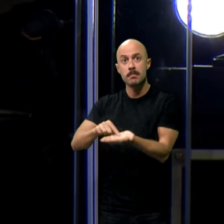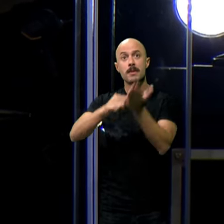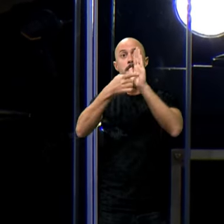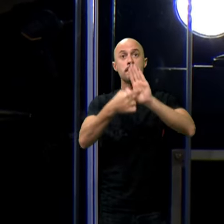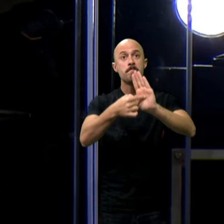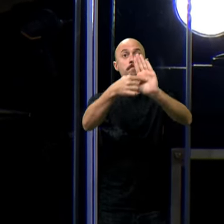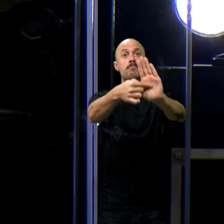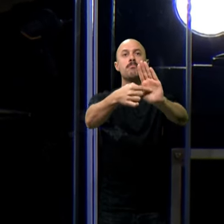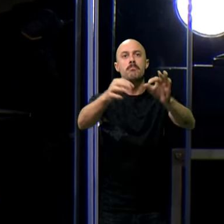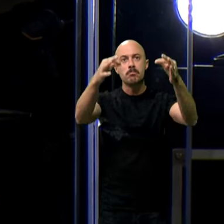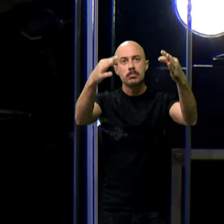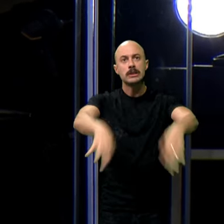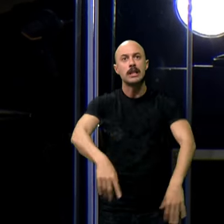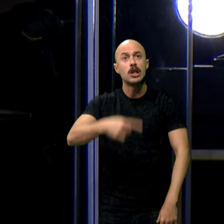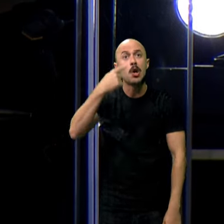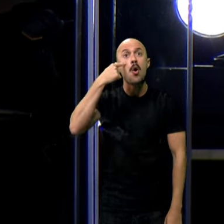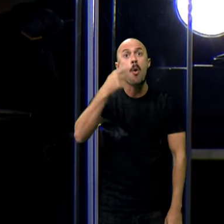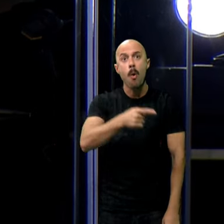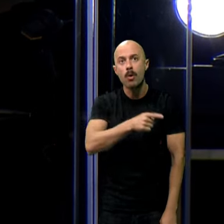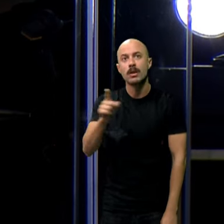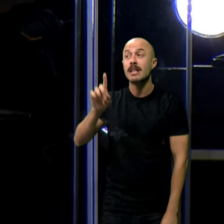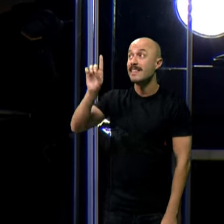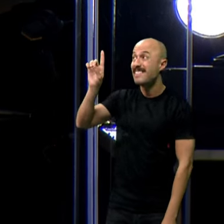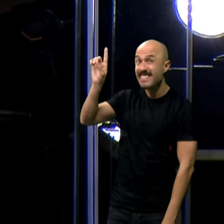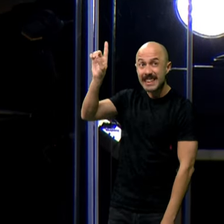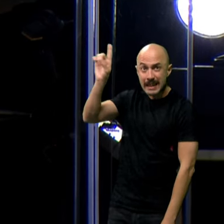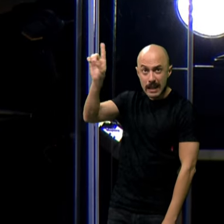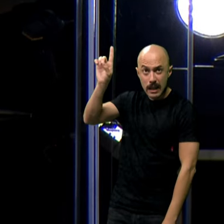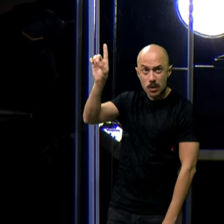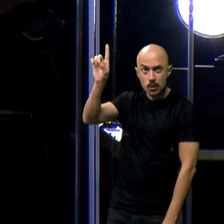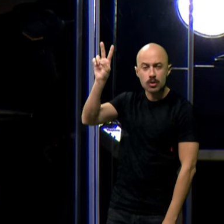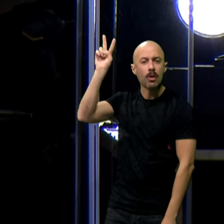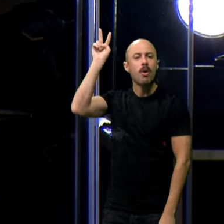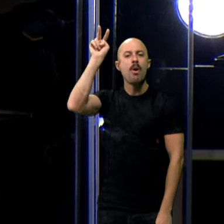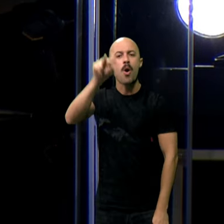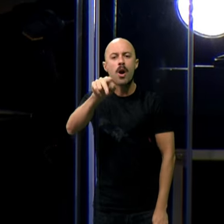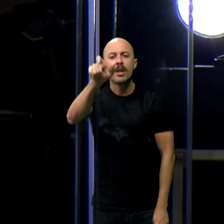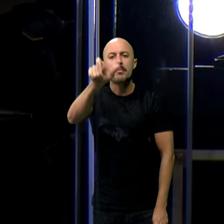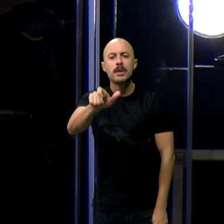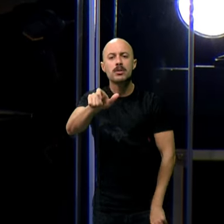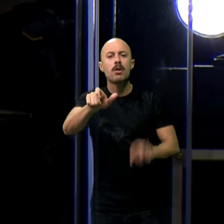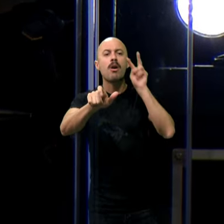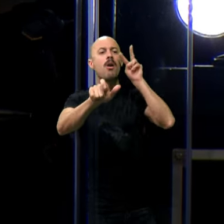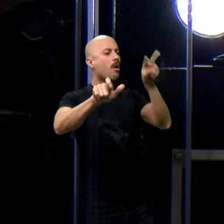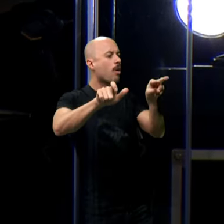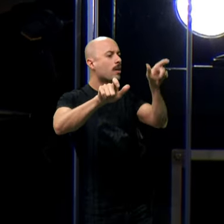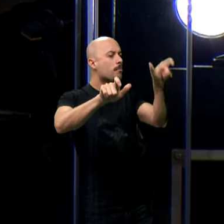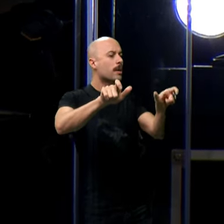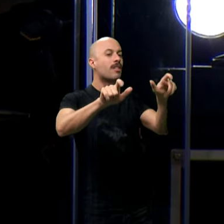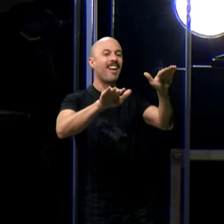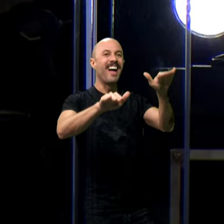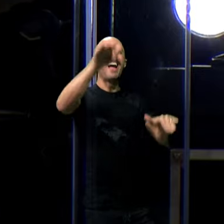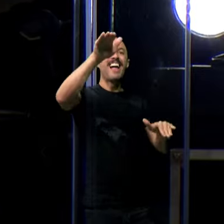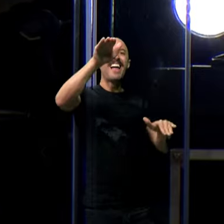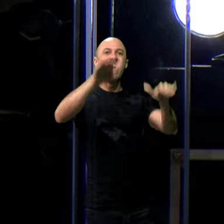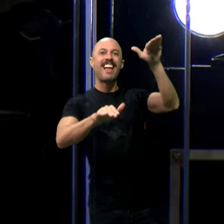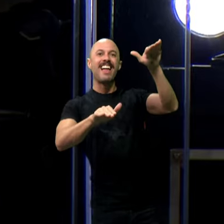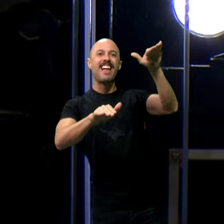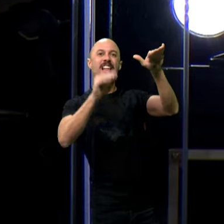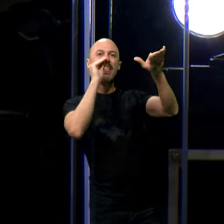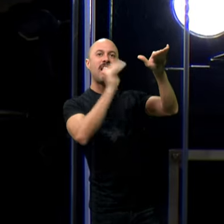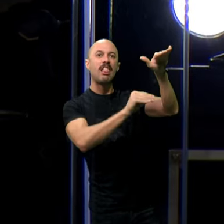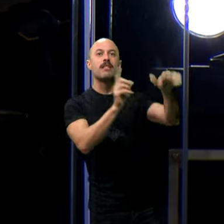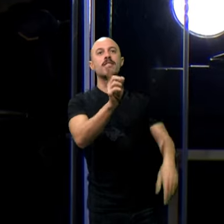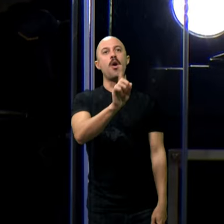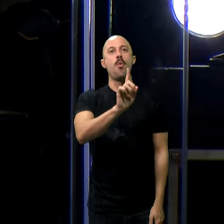Deus não faz acepção de pessoa. E diz, para que a fé